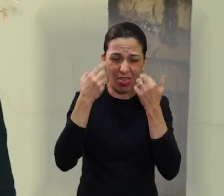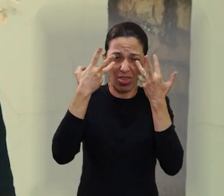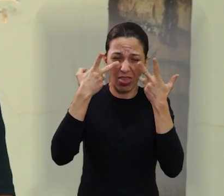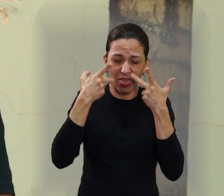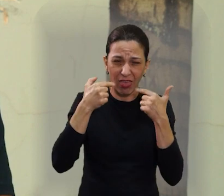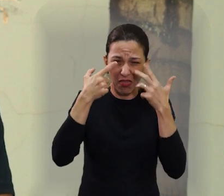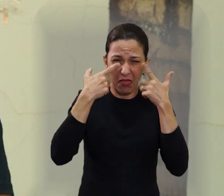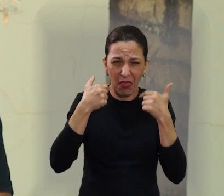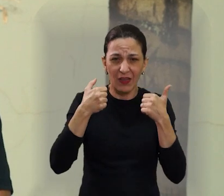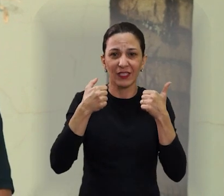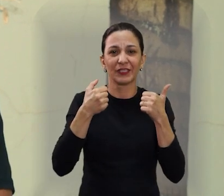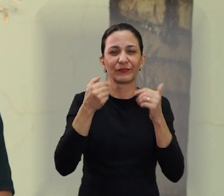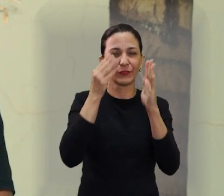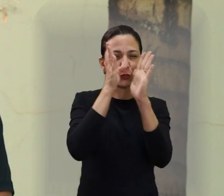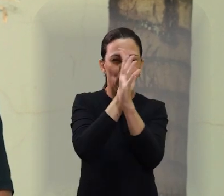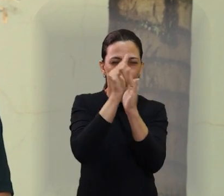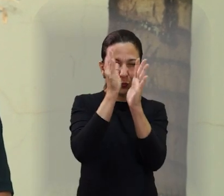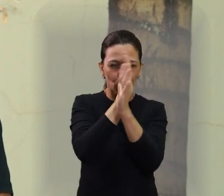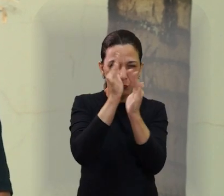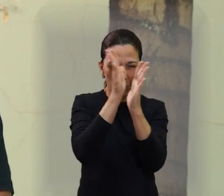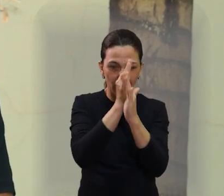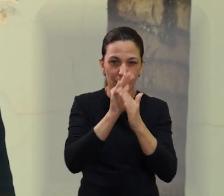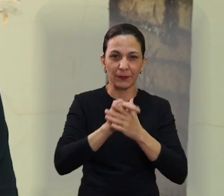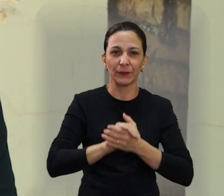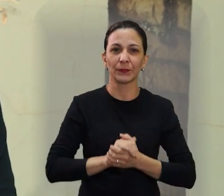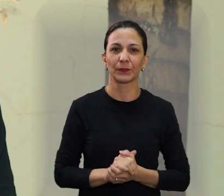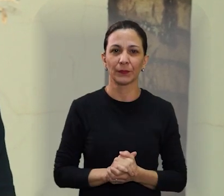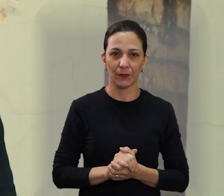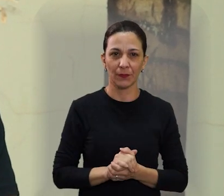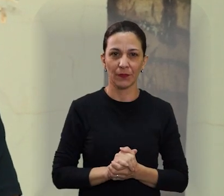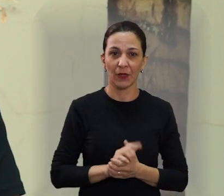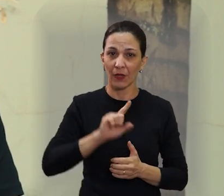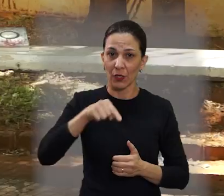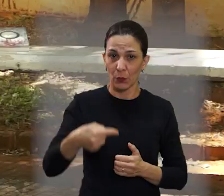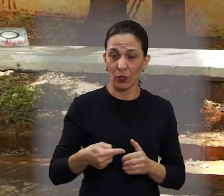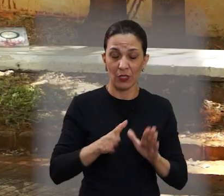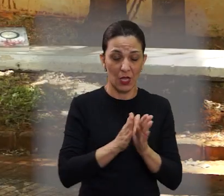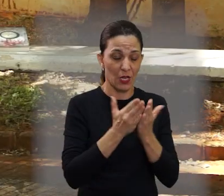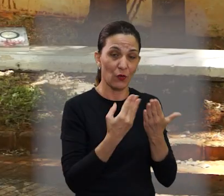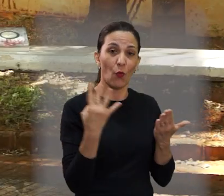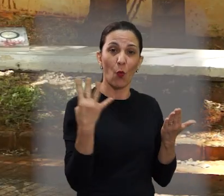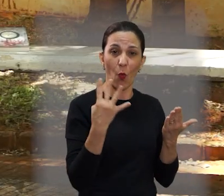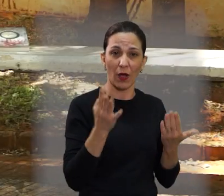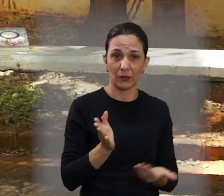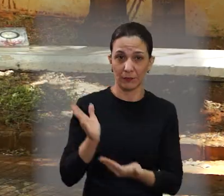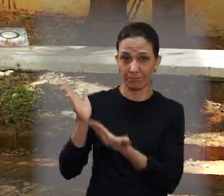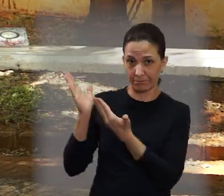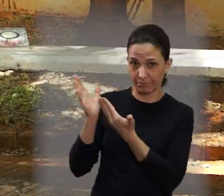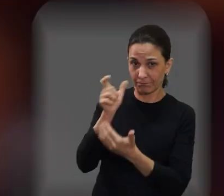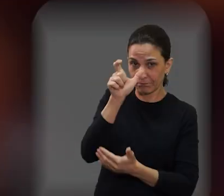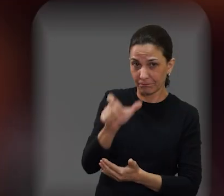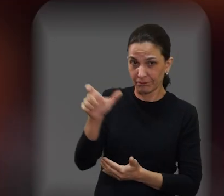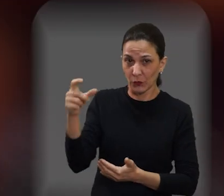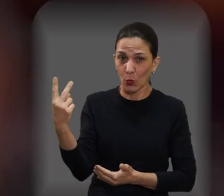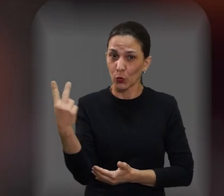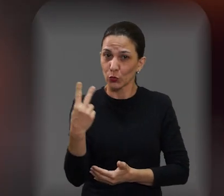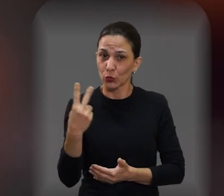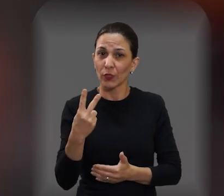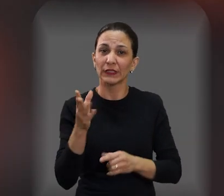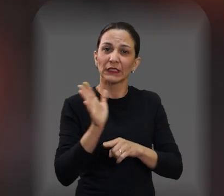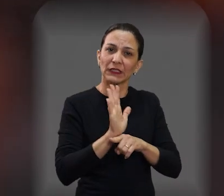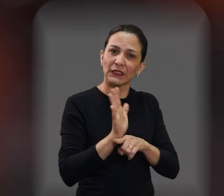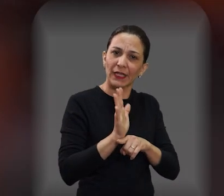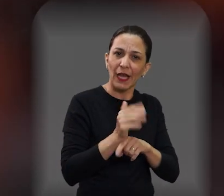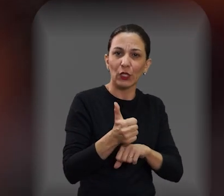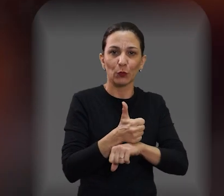formas. Inclusive, eu costumo dizer, bem dramáticas e suspense. Logo após Os Sonhos Vermelhos, veio a Atração de